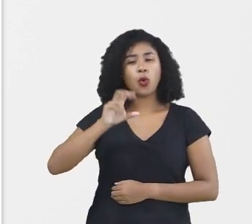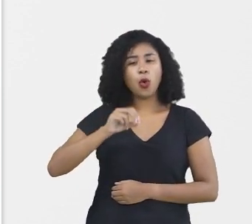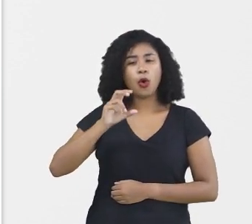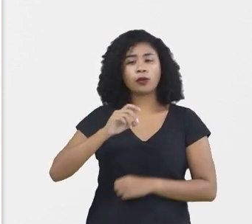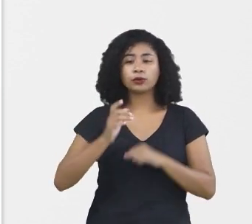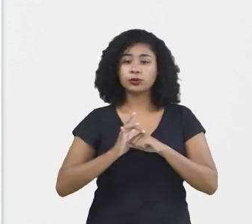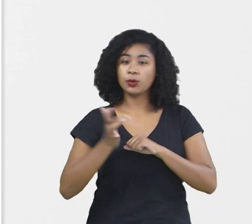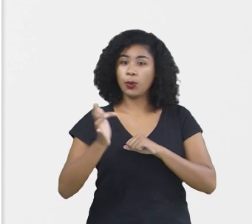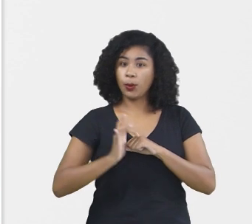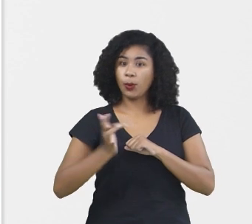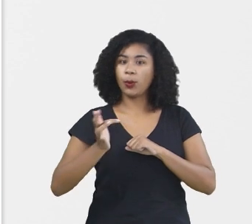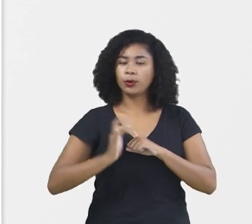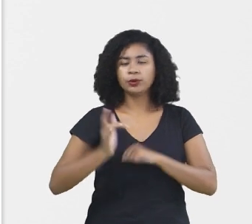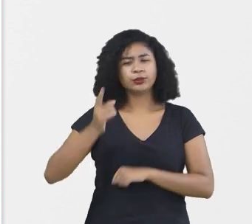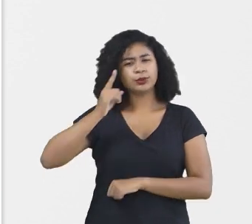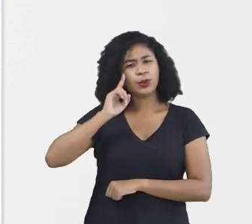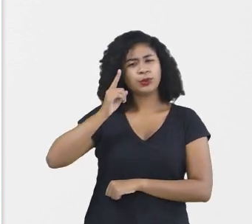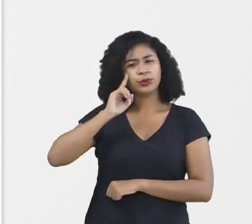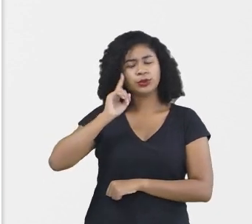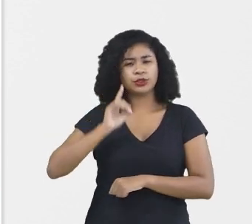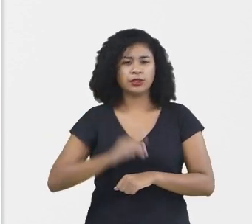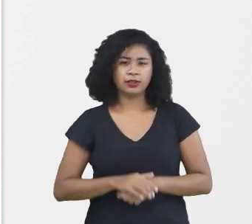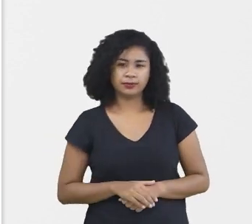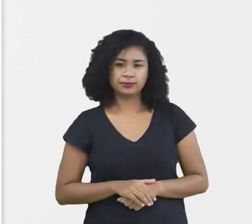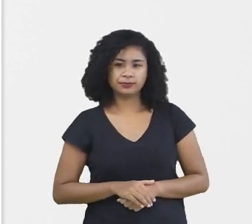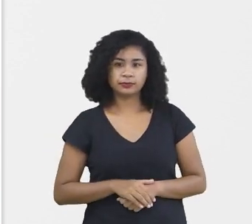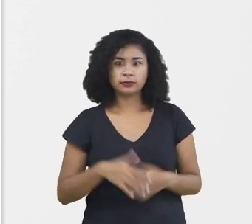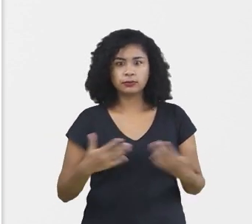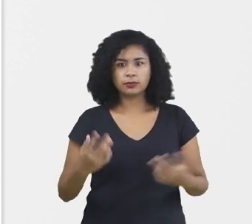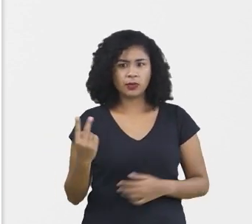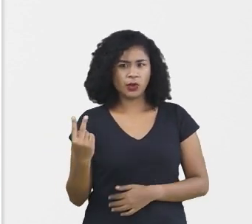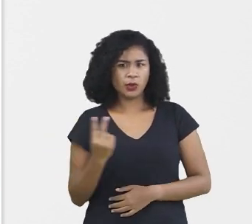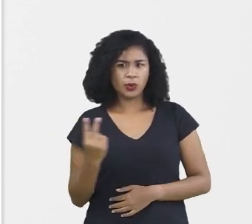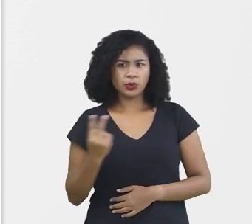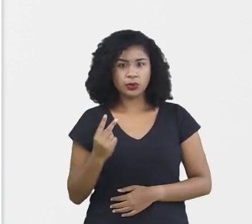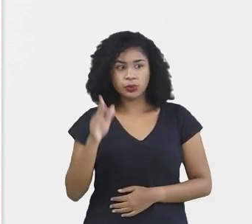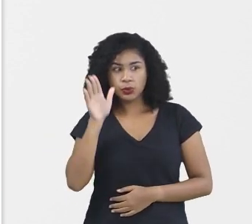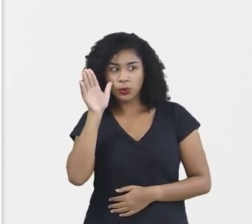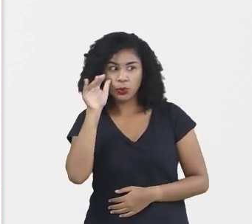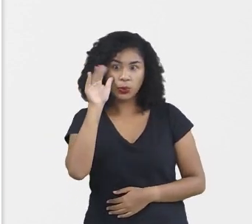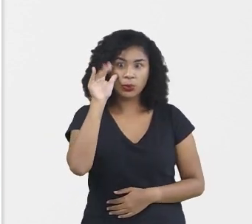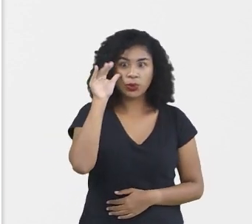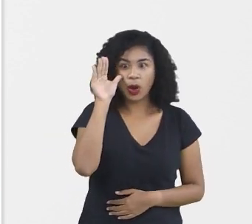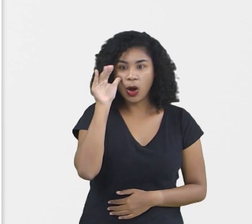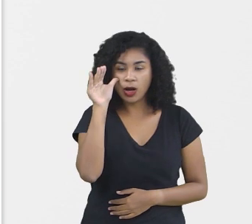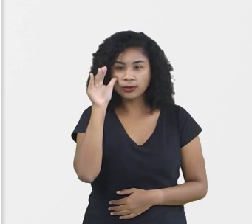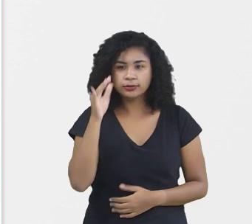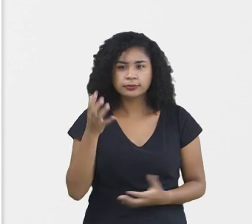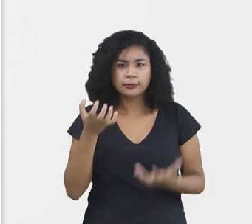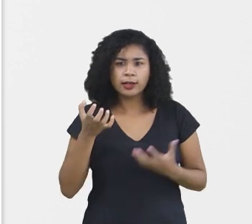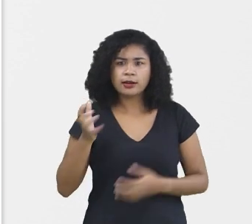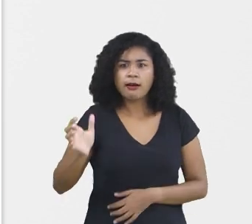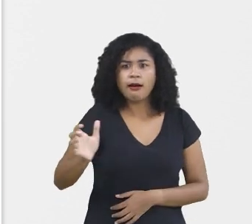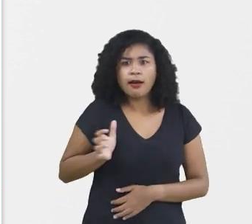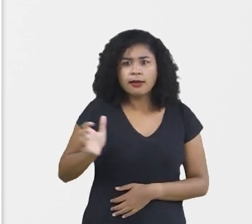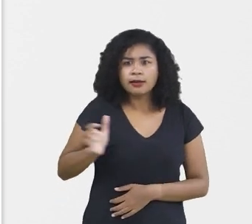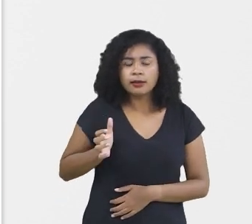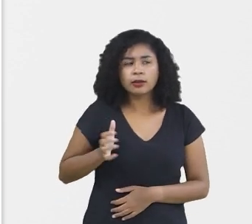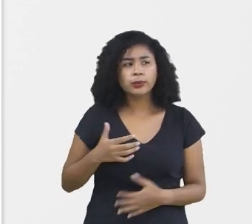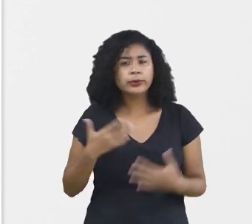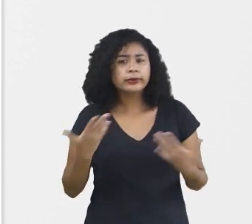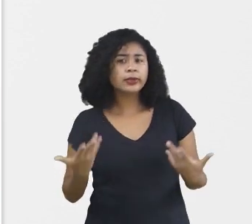o que aconteceu? Eles curiosos, né, doidos para ficarem ricos de uma vez, o que foi que eles fizeram?